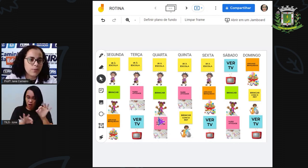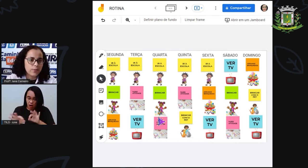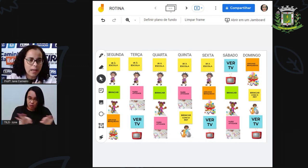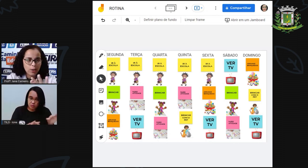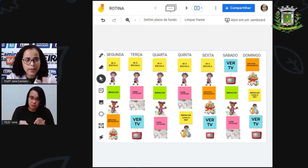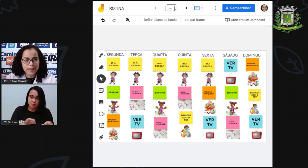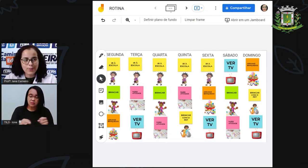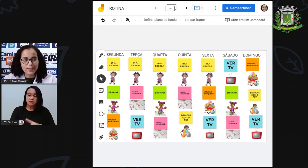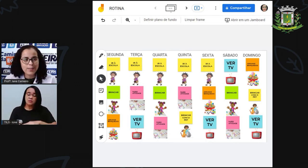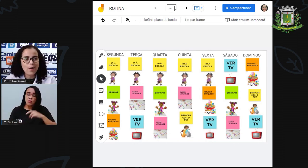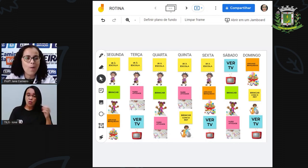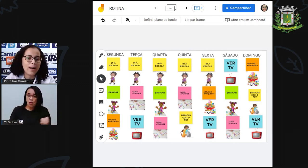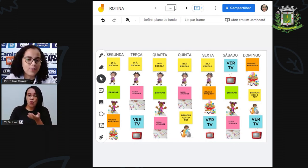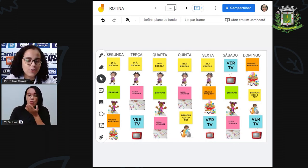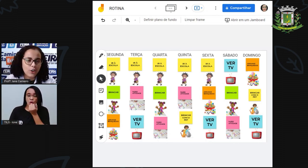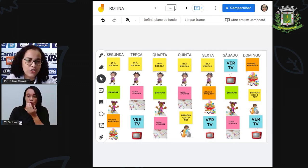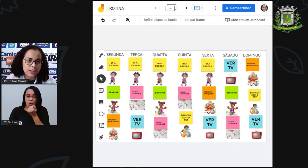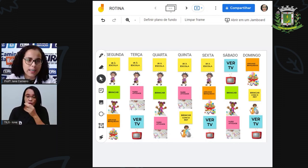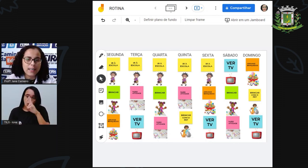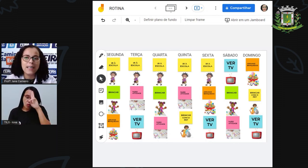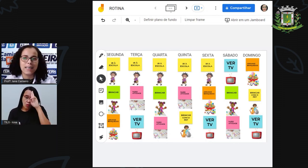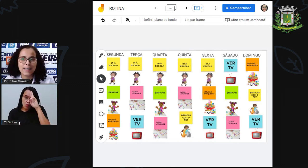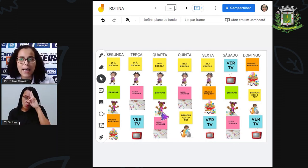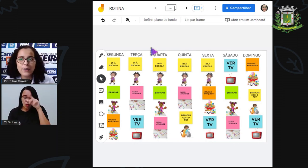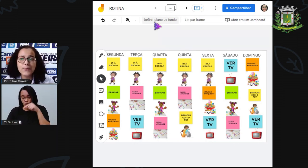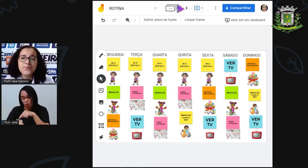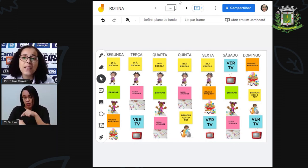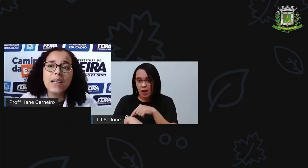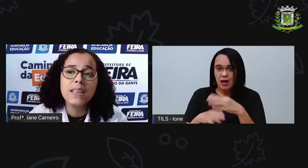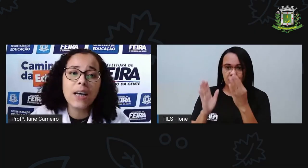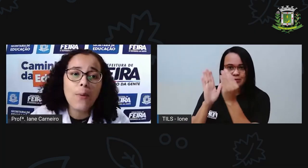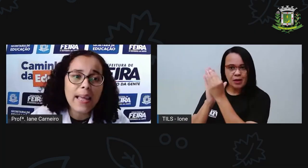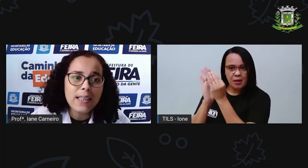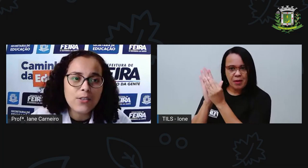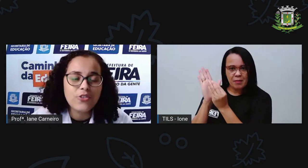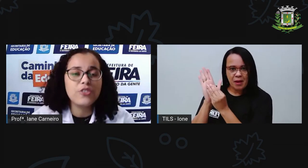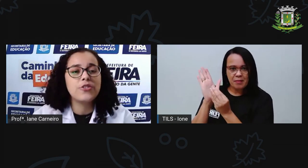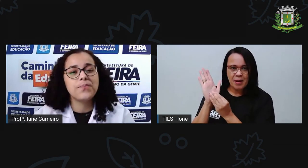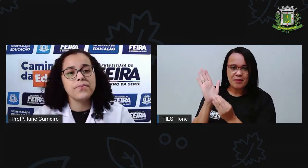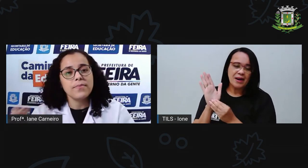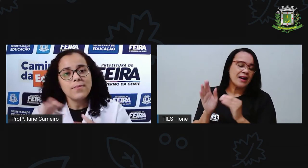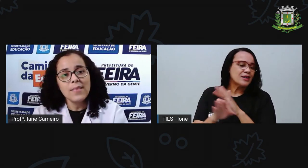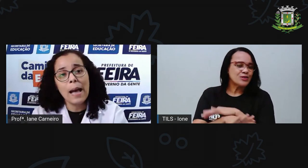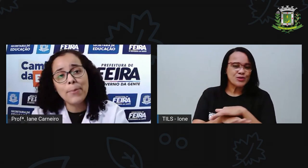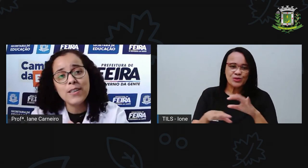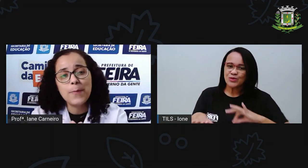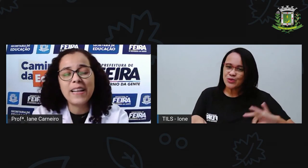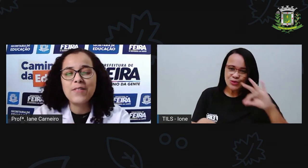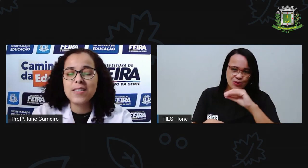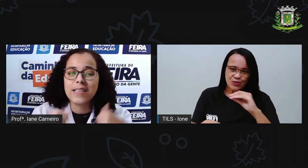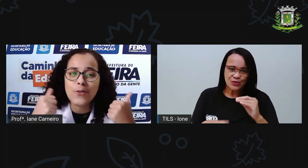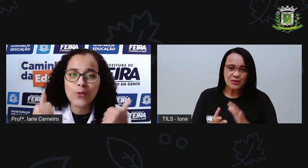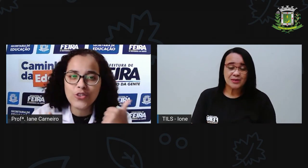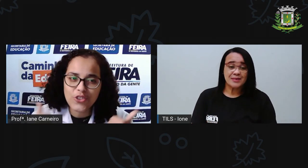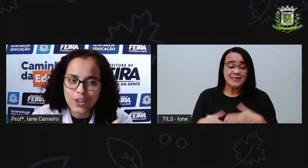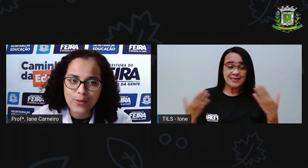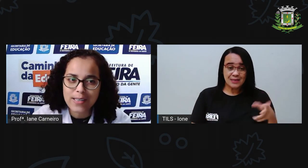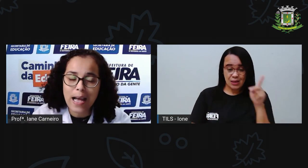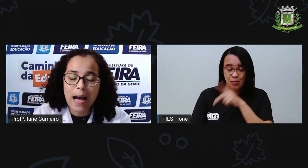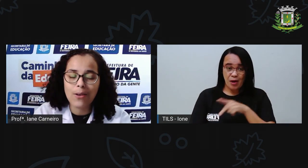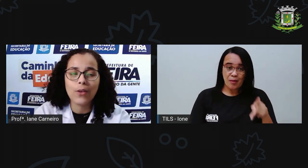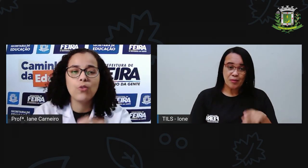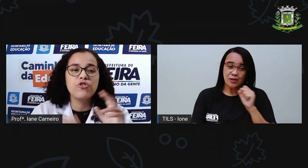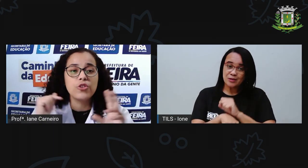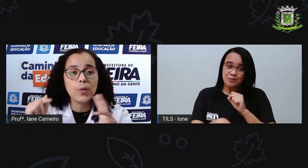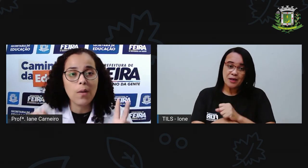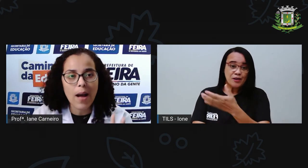seu, anotando aí no seu quadro de rotina. Tá certo? Então, é isso, gente. A PROA espera que vocês tenham curtido